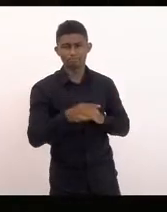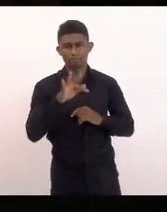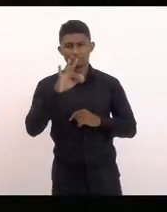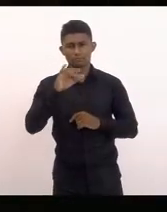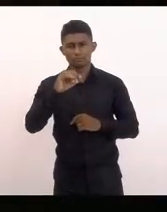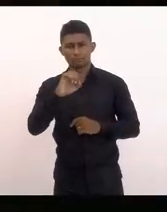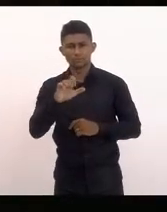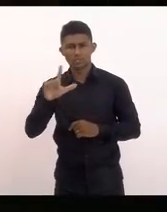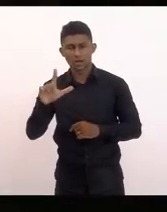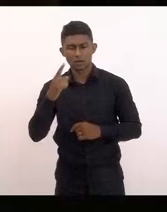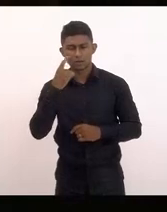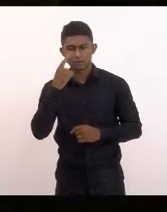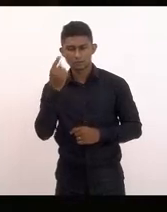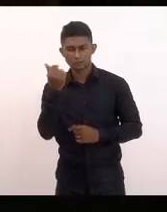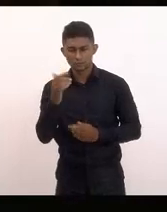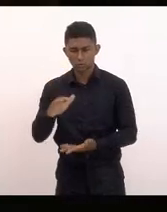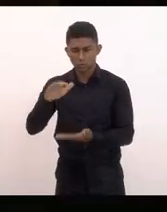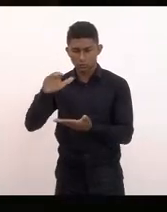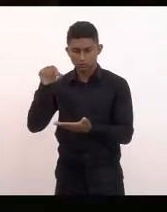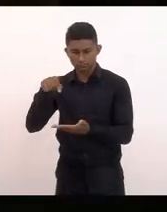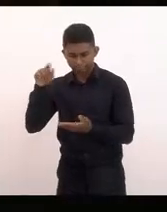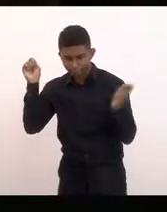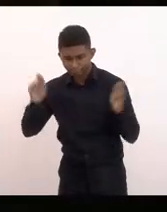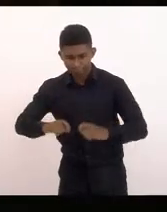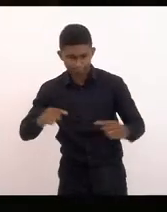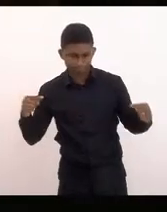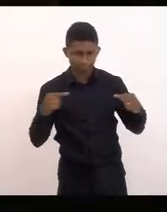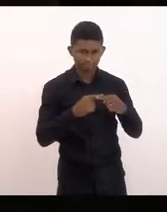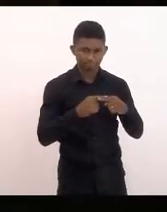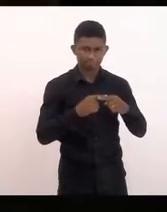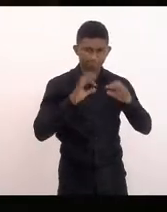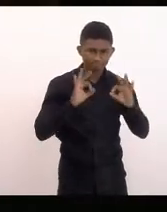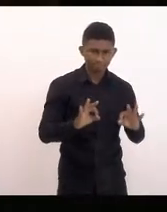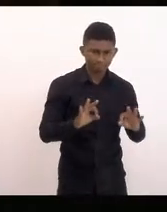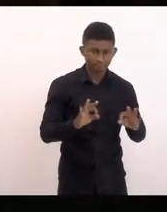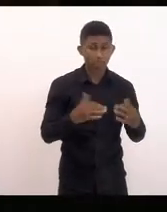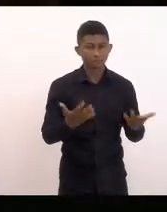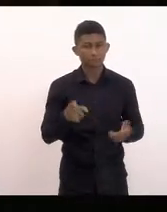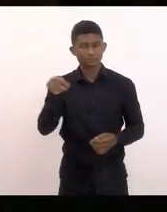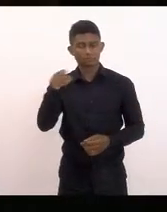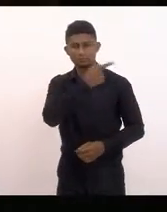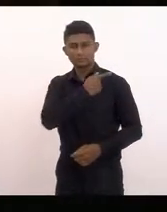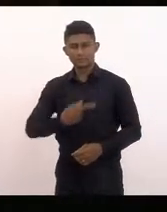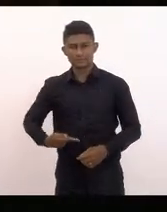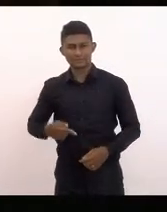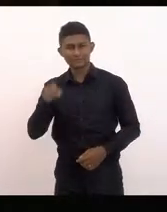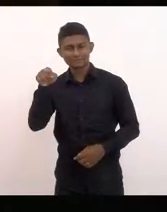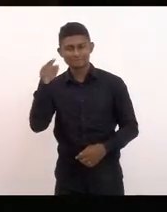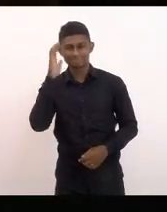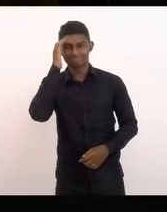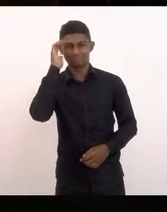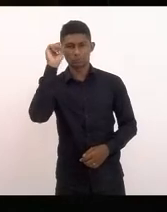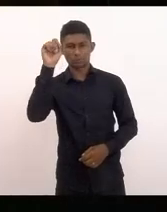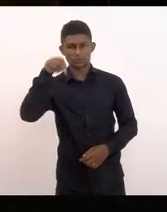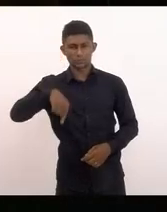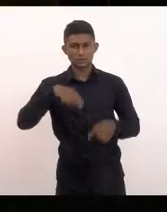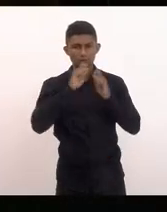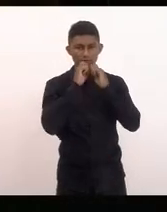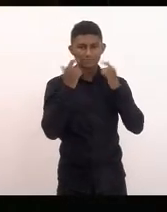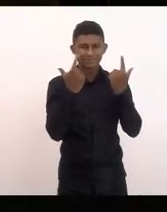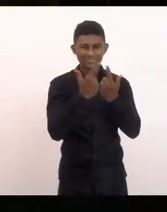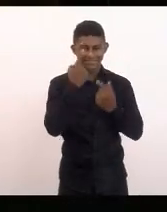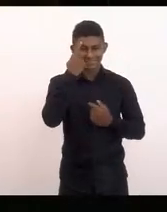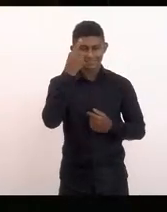as questões orçamentárias. E ao entender, neste entendimento de um parlamento que se manifestou,